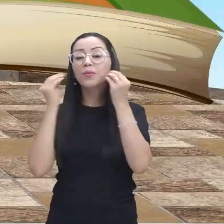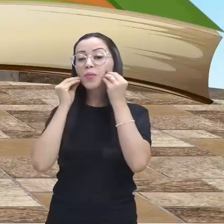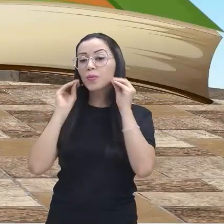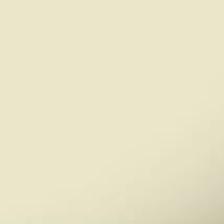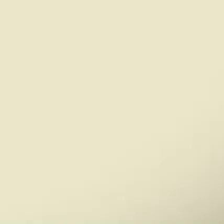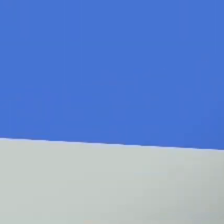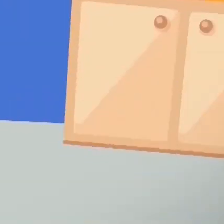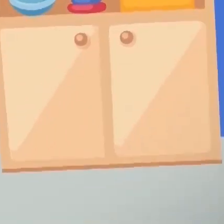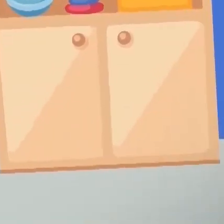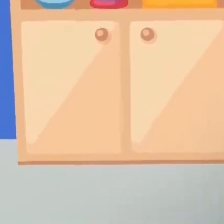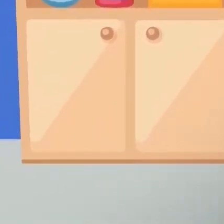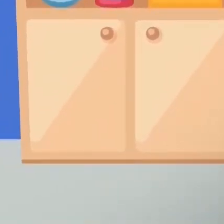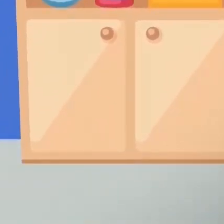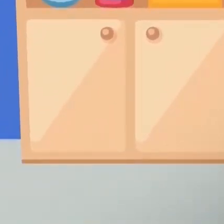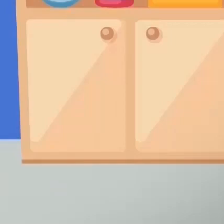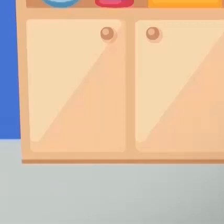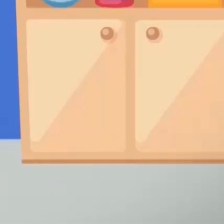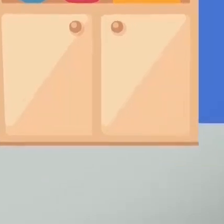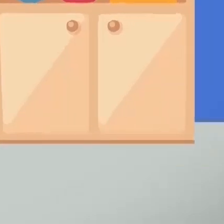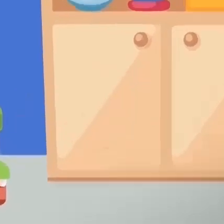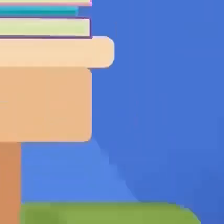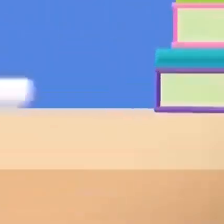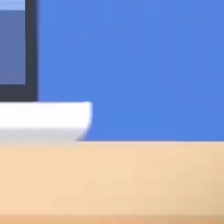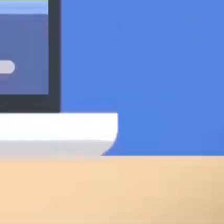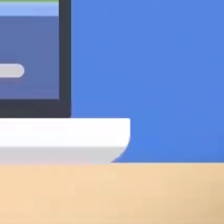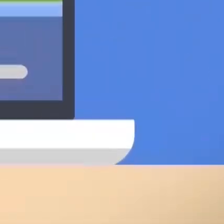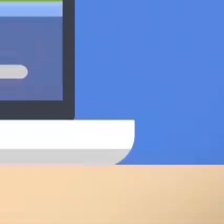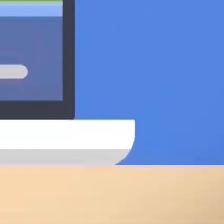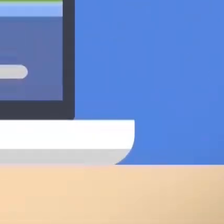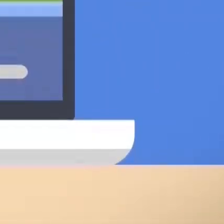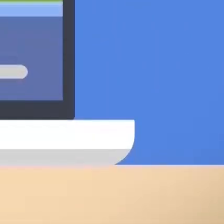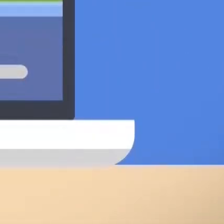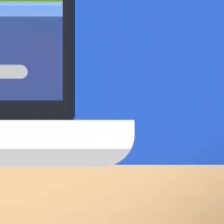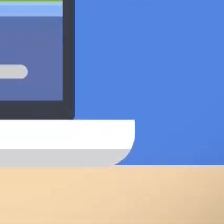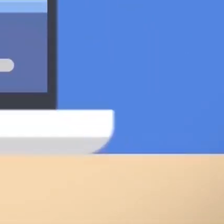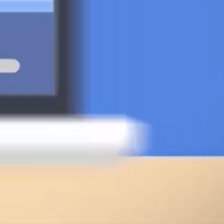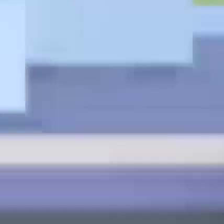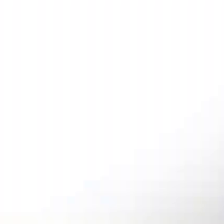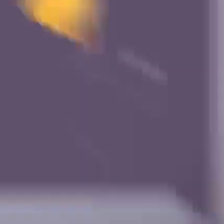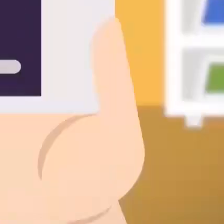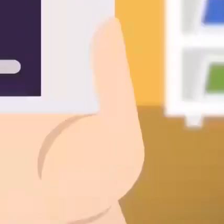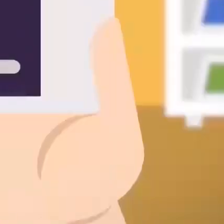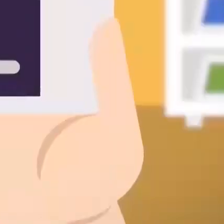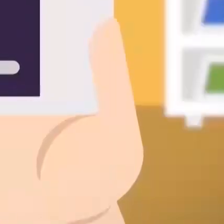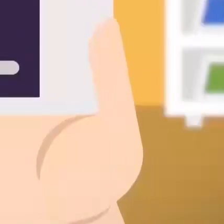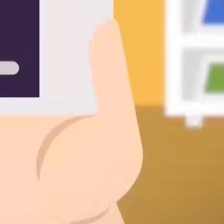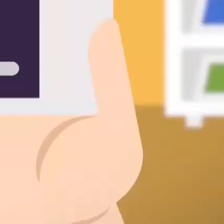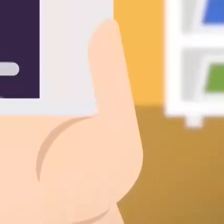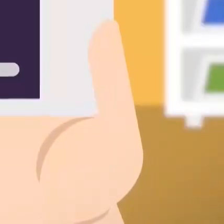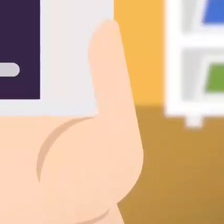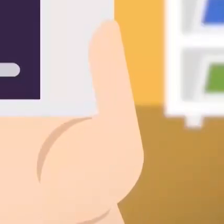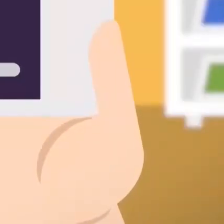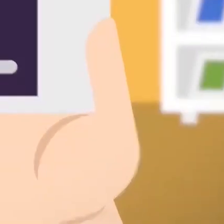Beijão! Música